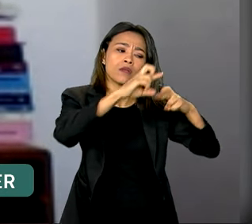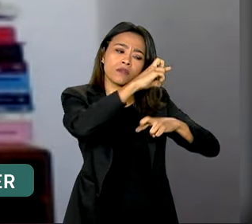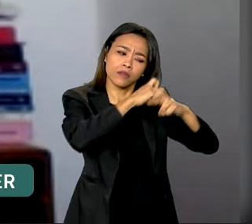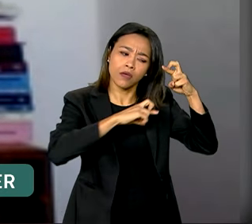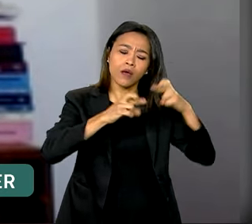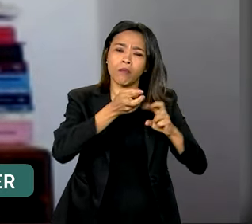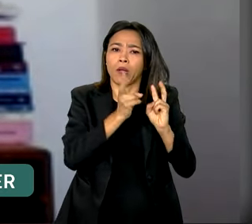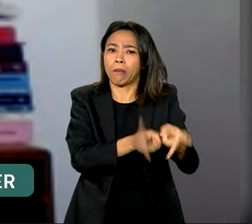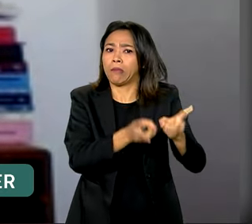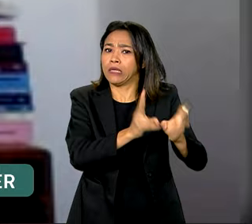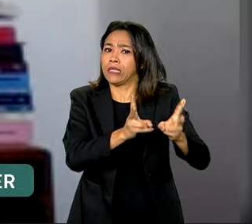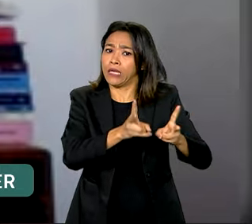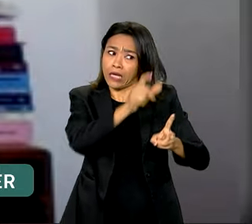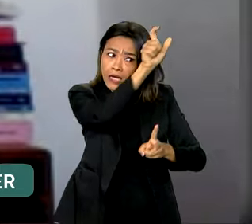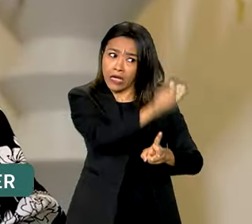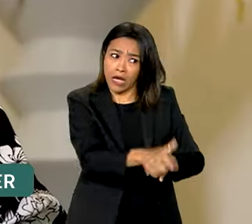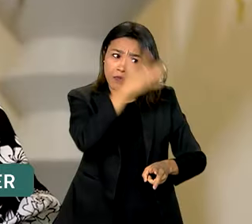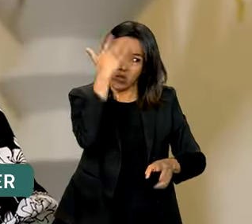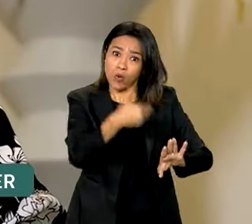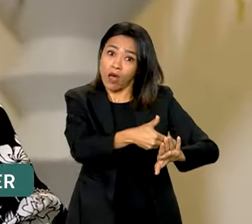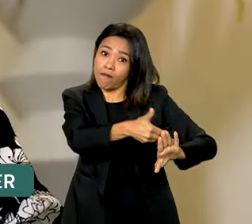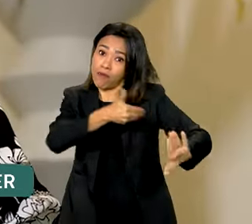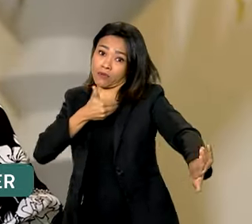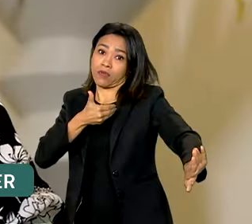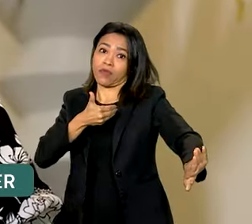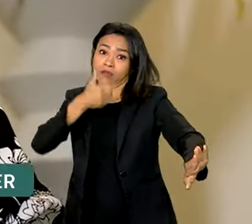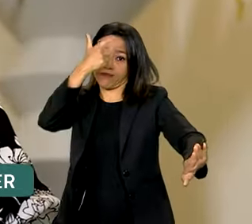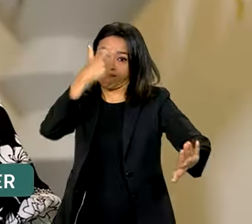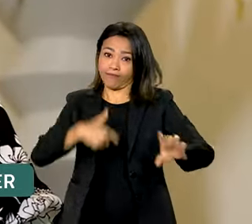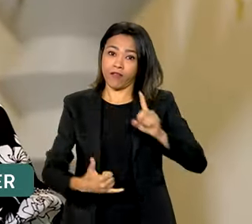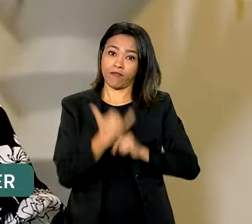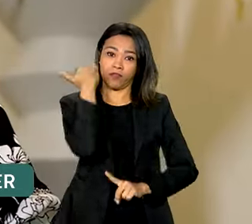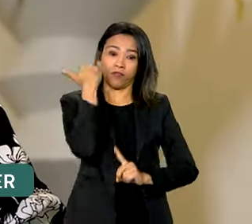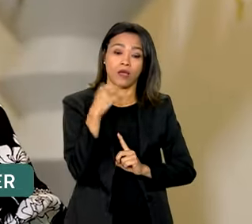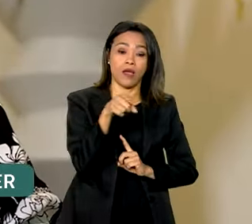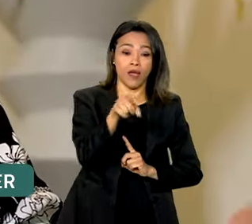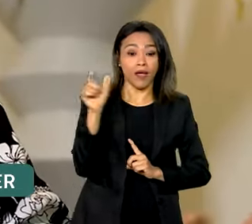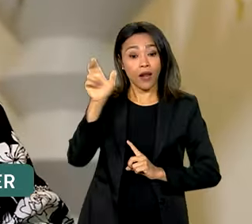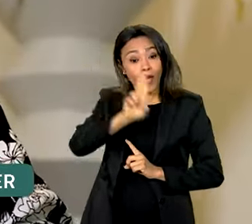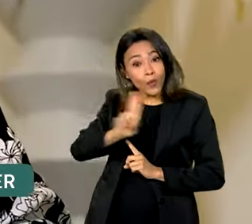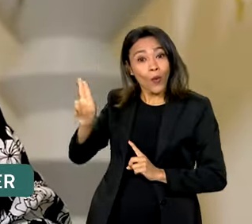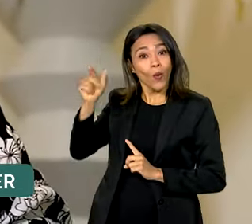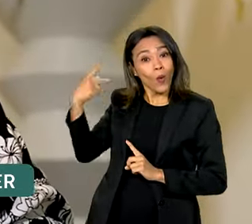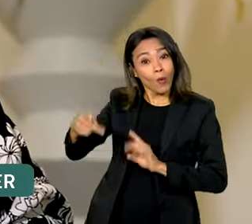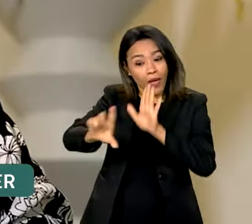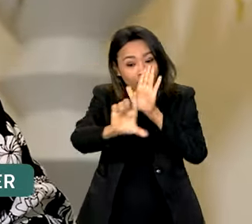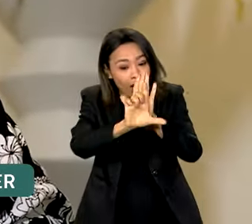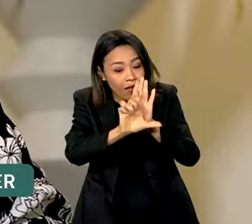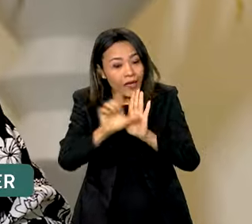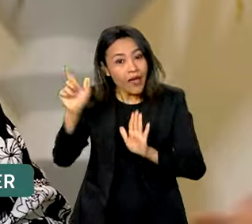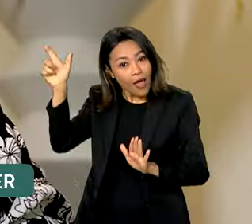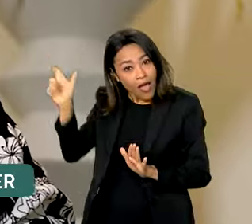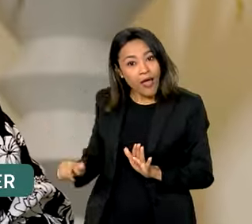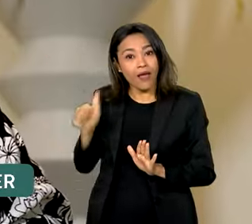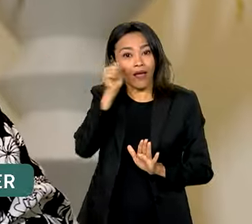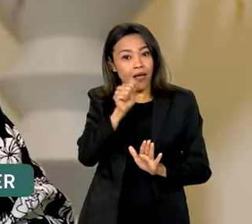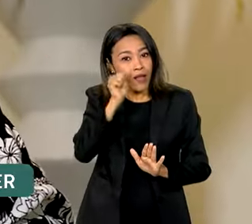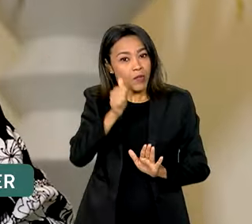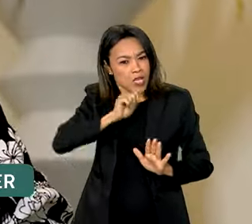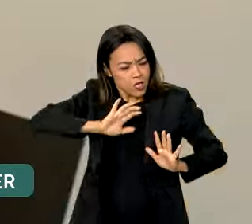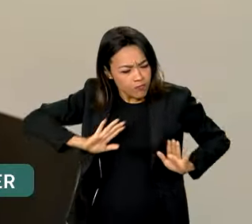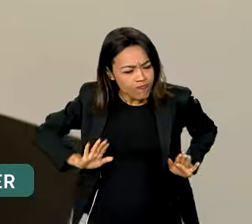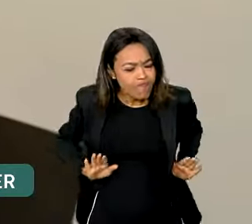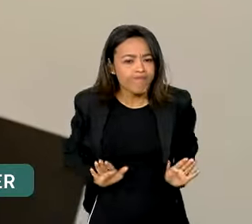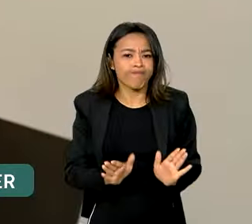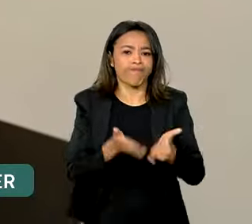para manter o agressor longe da vítima. A Lei Maria da Penha traz o nome da mulher que impulsionou a criação dessa